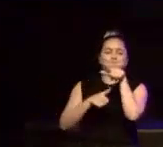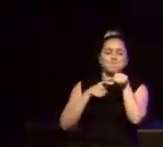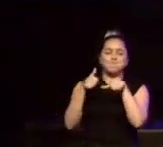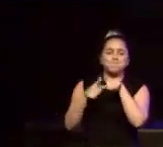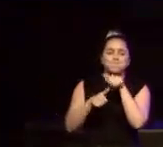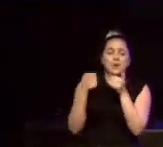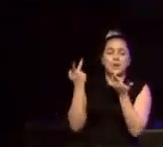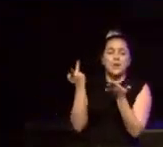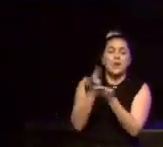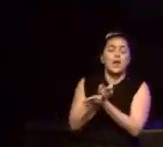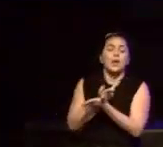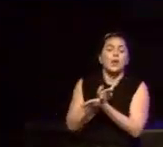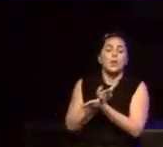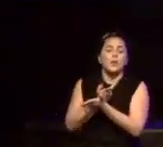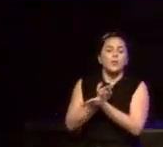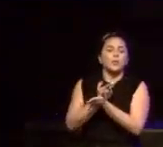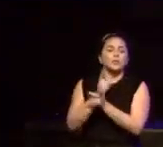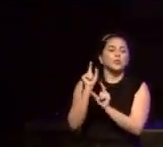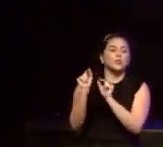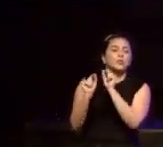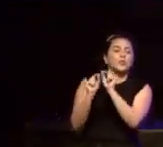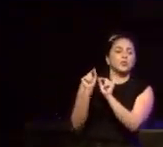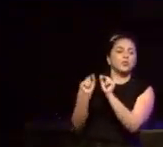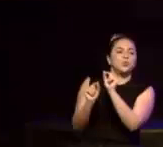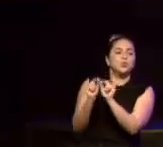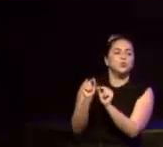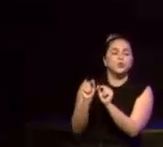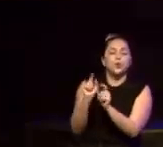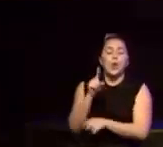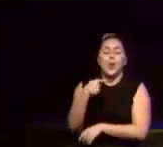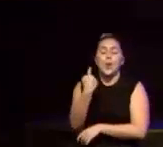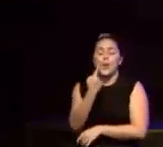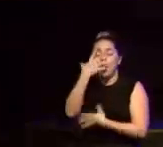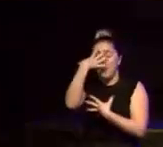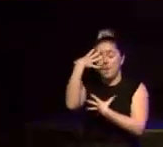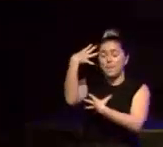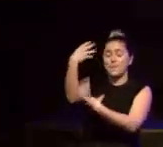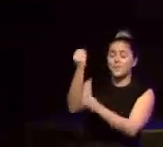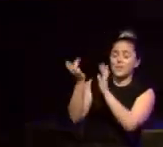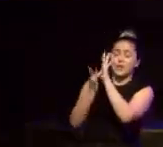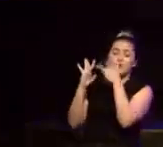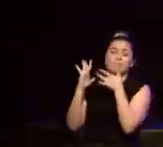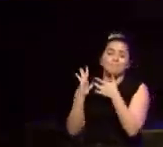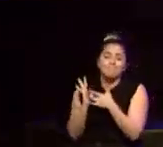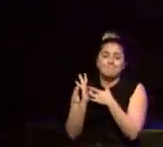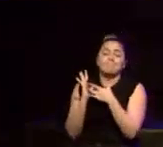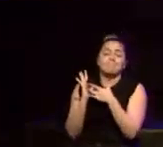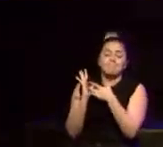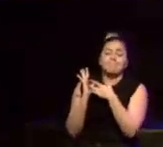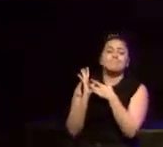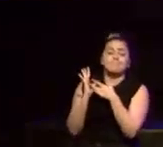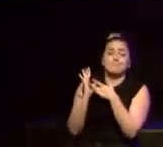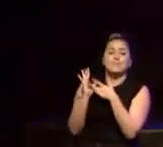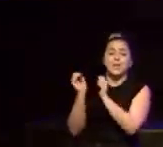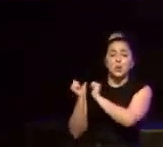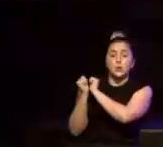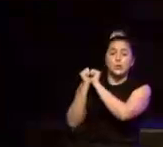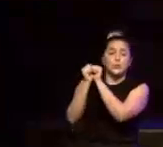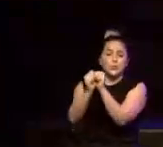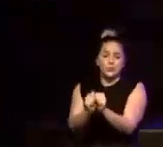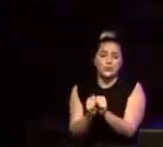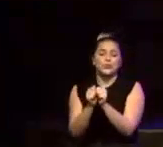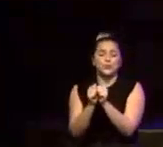Aconteceu quando aqueles que, como eu e você, alegavam a fé em Jesus Cristo, se juntaram,